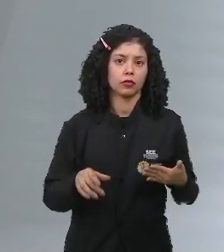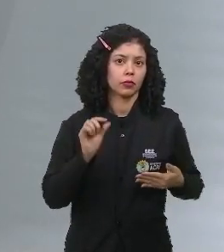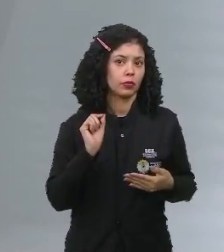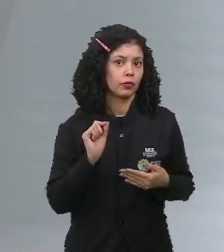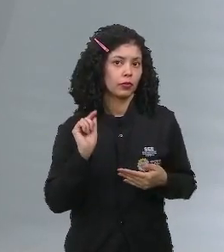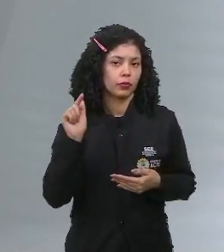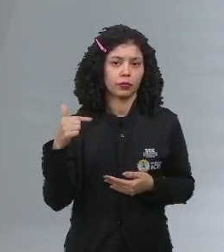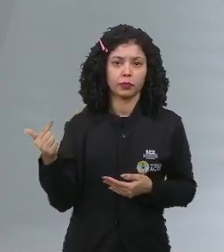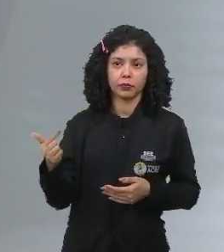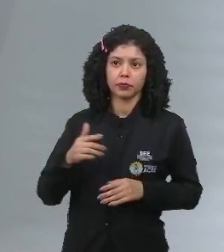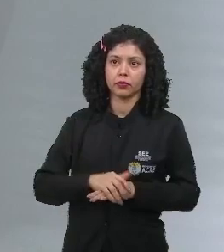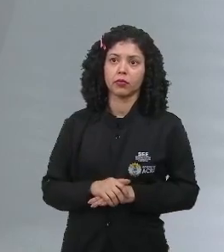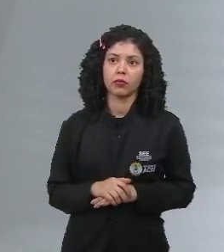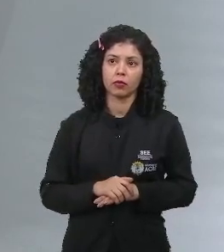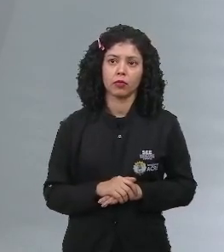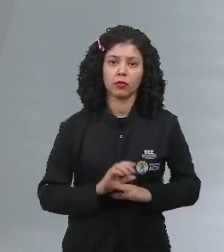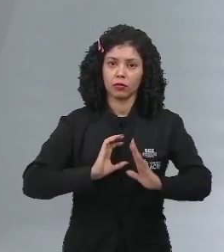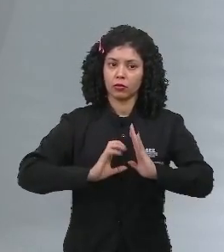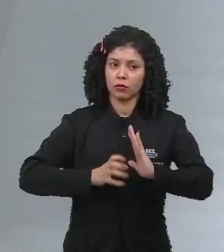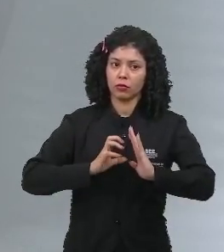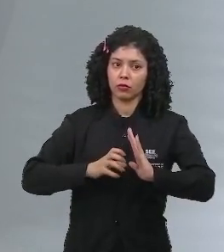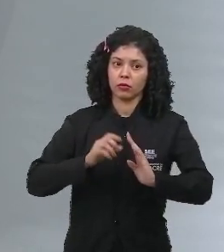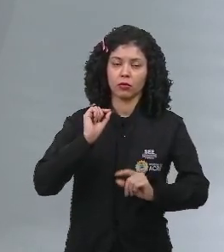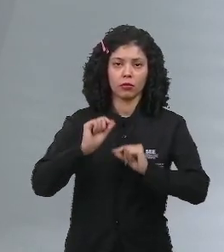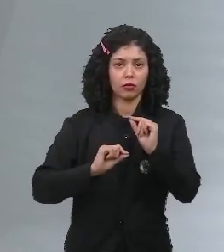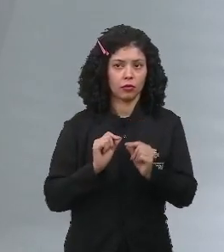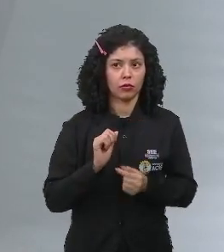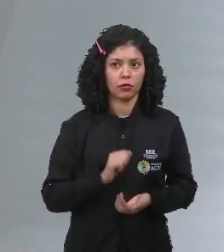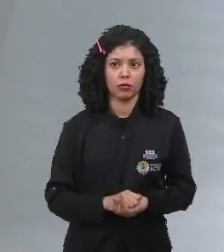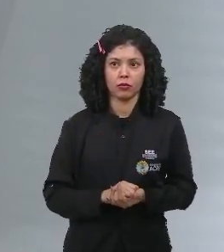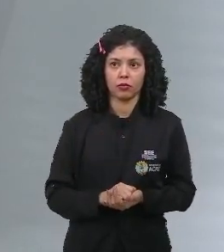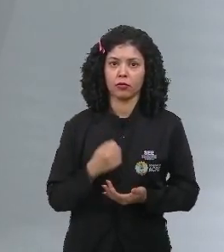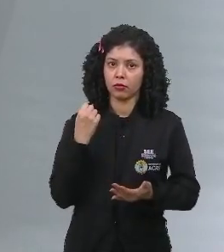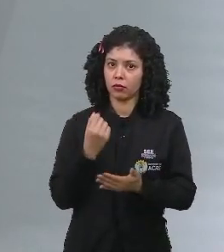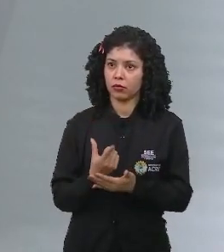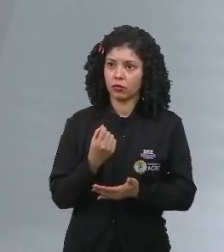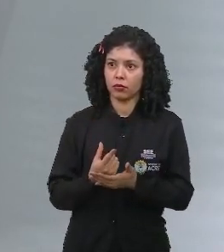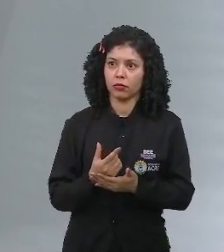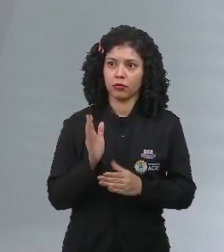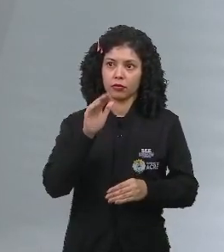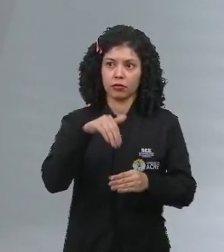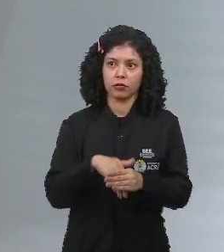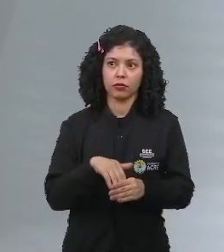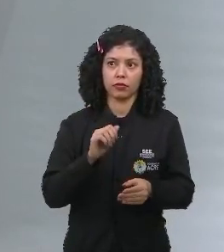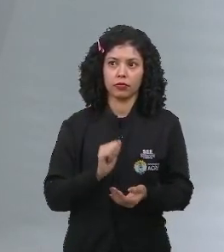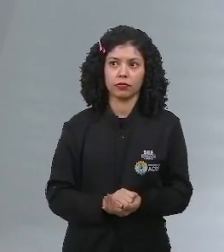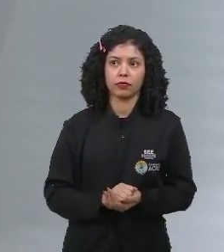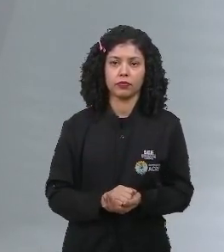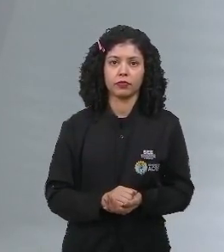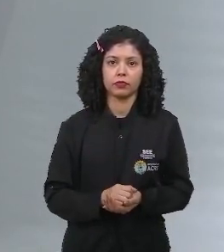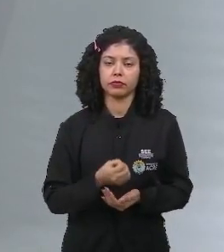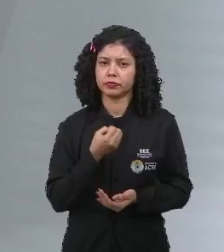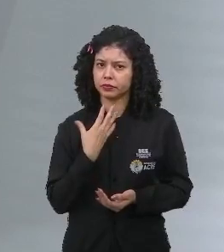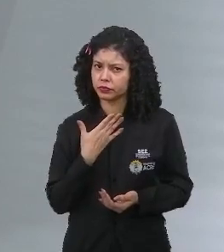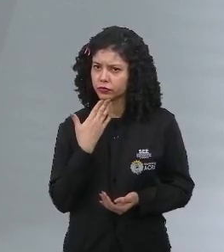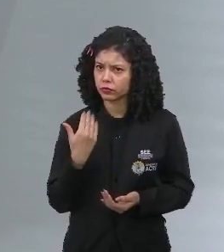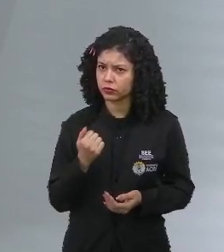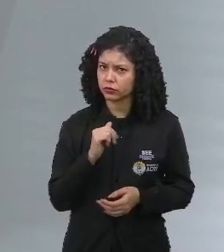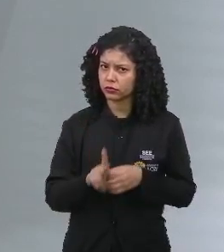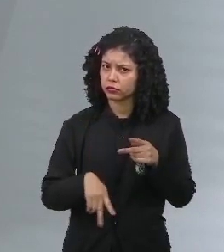é outra os parlamentares não são pagos para votar em projetos que beneficiem a